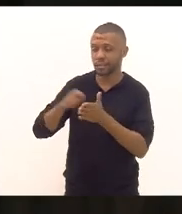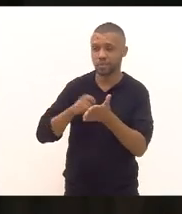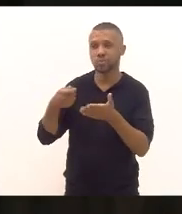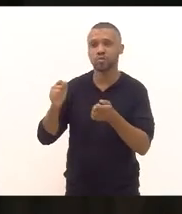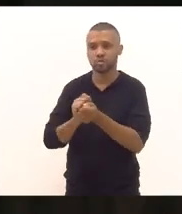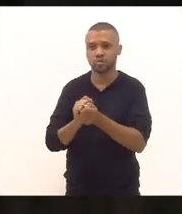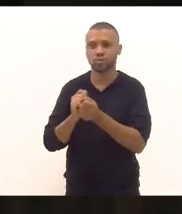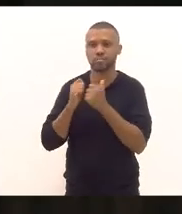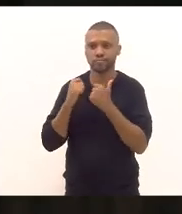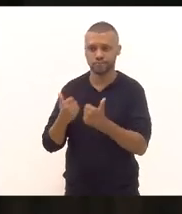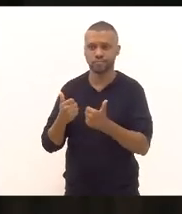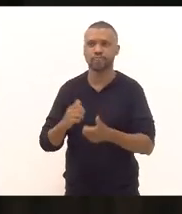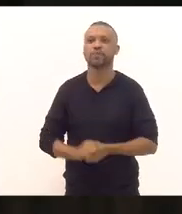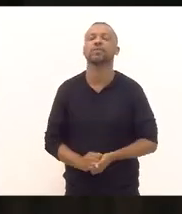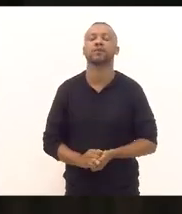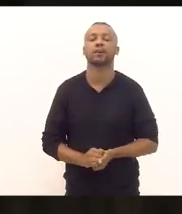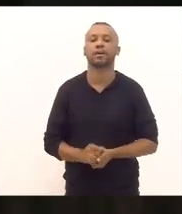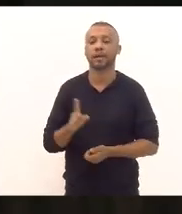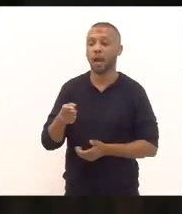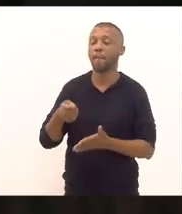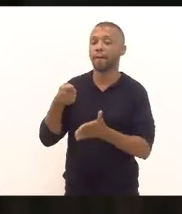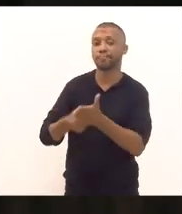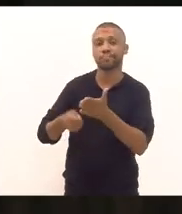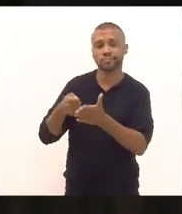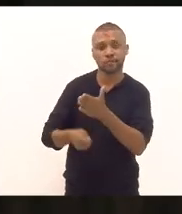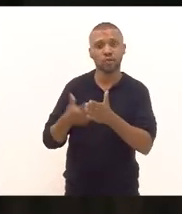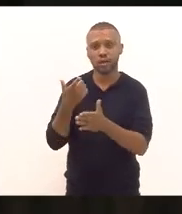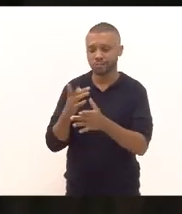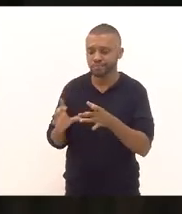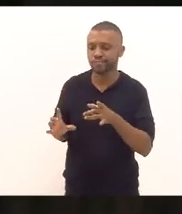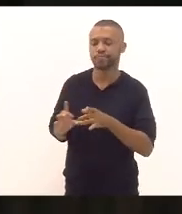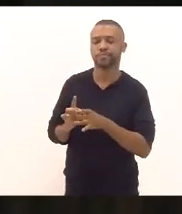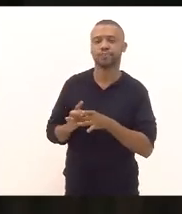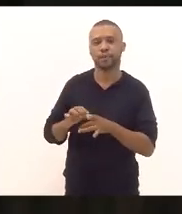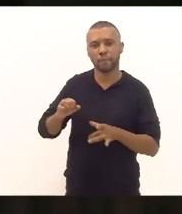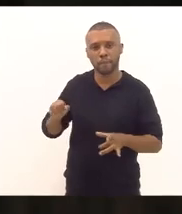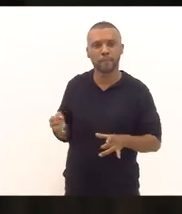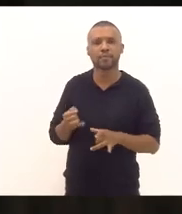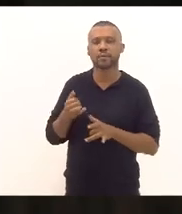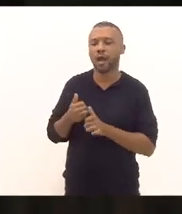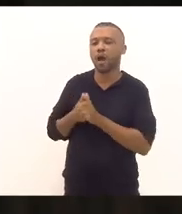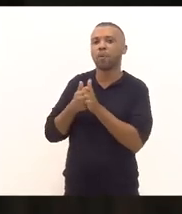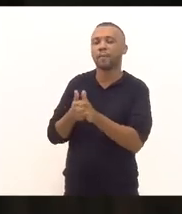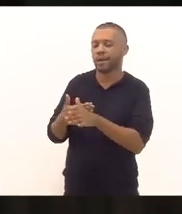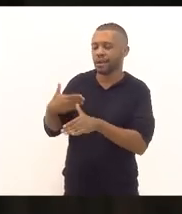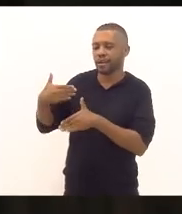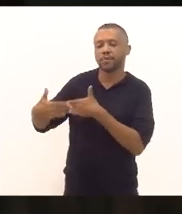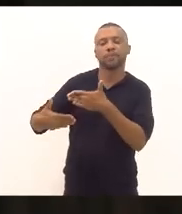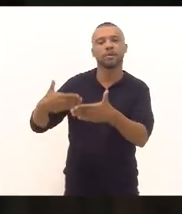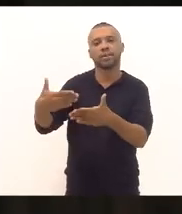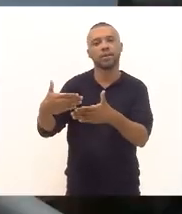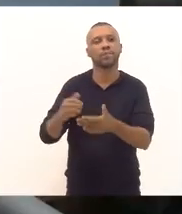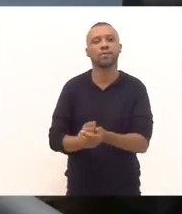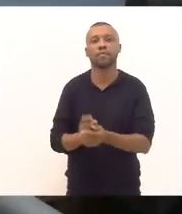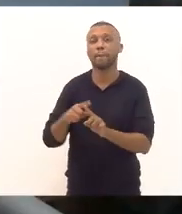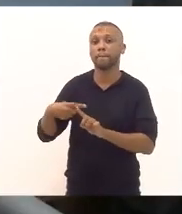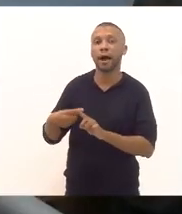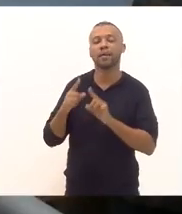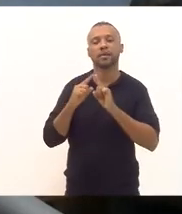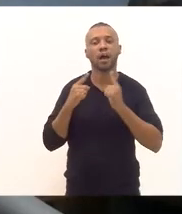assinando junto tá porque é uma empreitada que eu quero entrar junto acompanhar o processo todo as